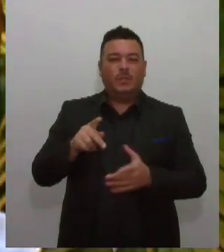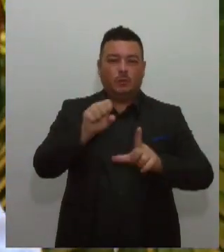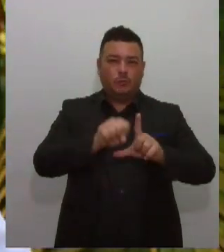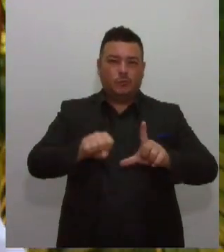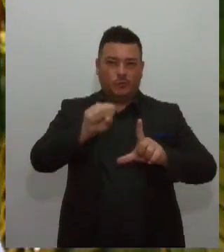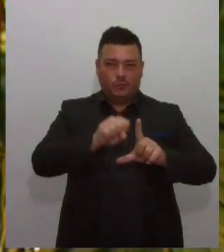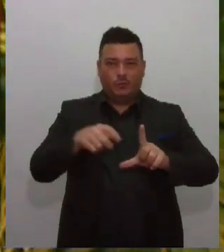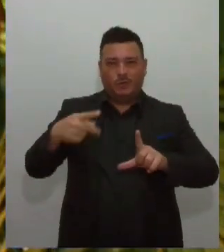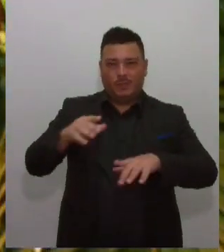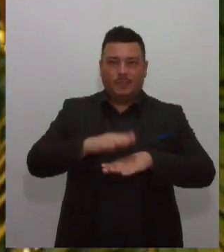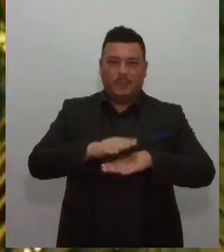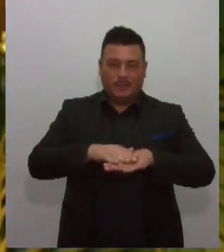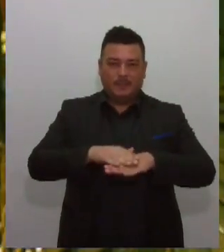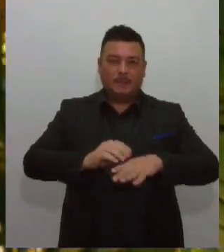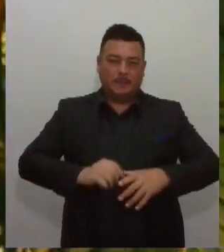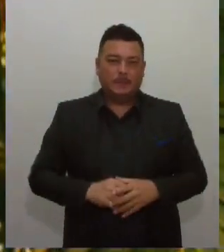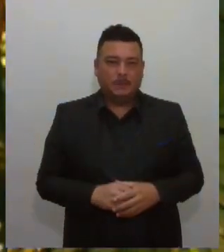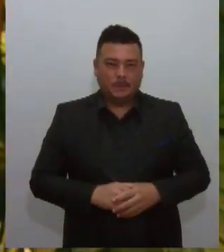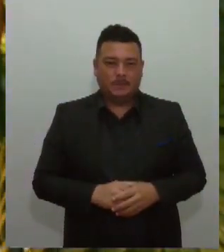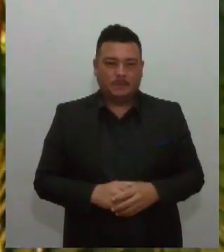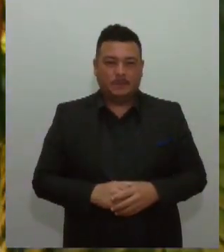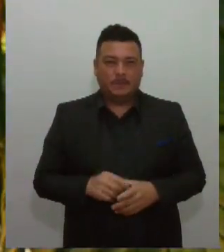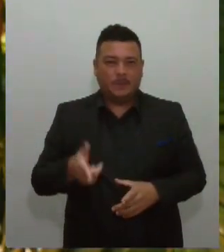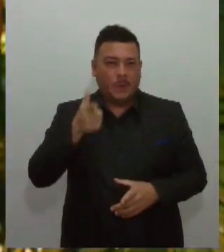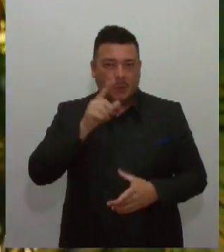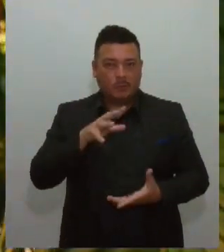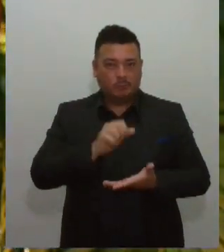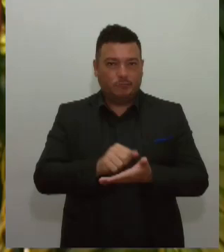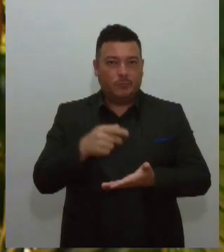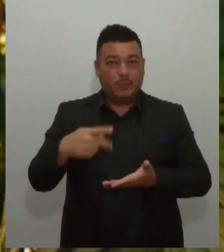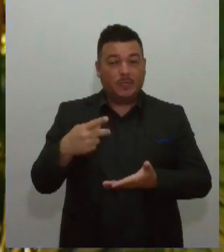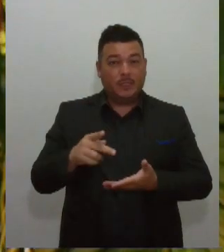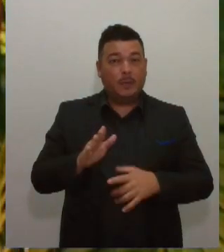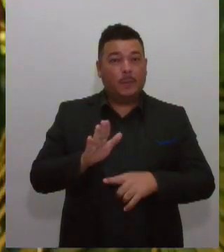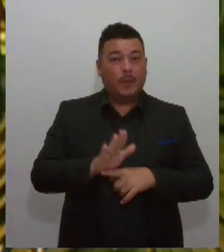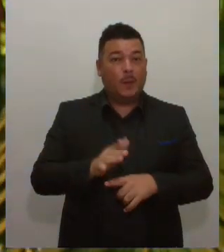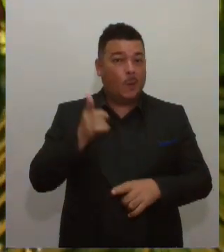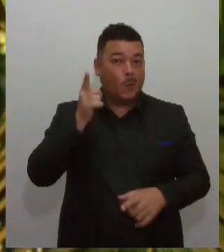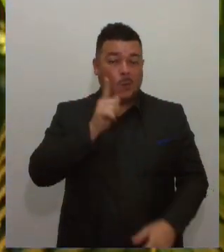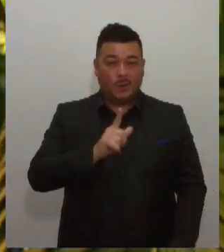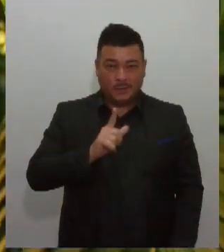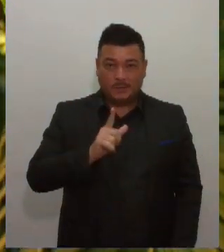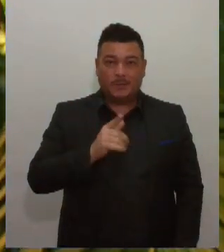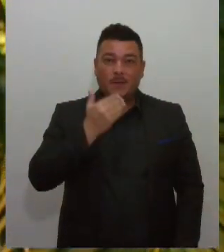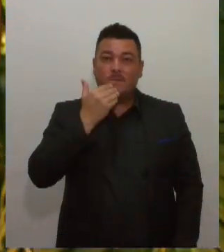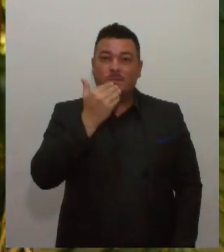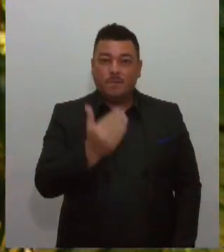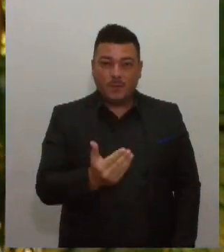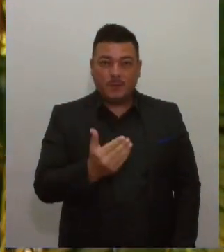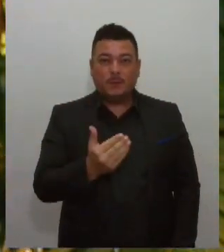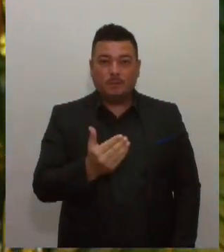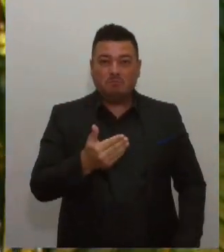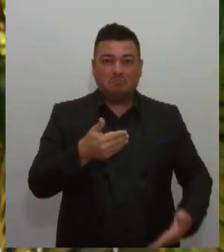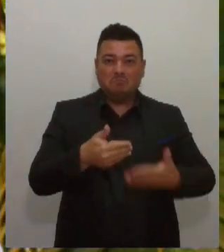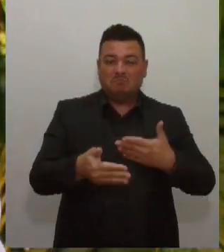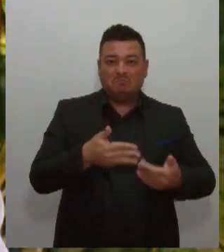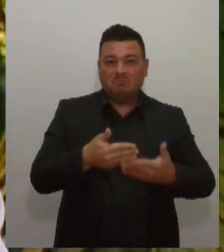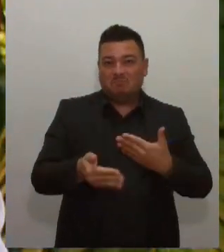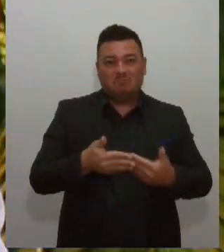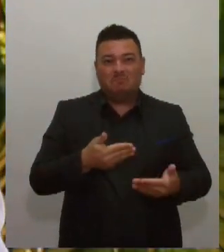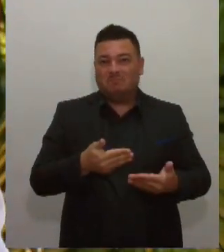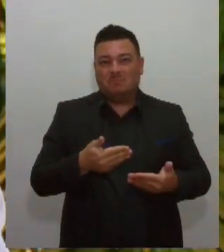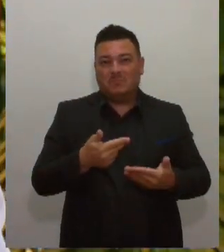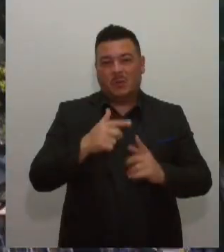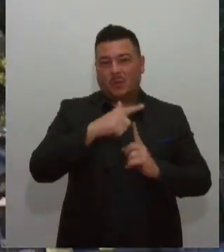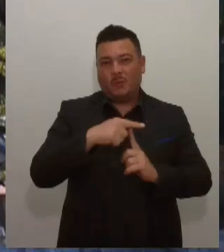CIGA do Dicente, se inscrever nesse edital de auxílios para que ele possa solicitar qualquer um dos tipos de auxílios que estão